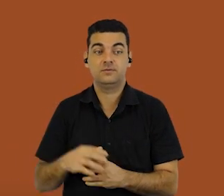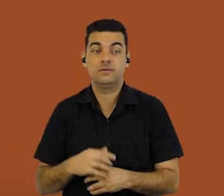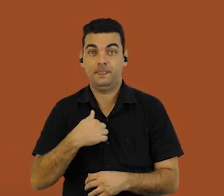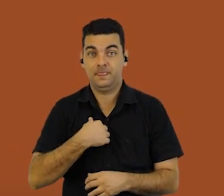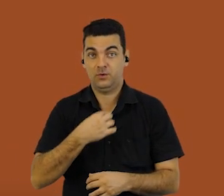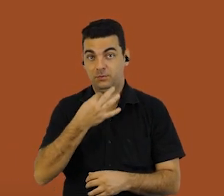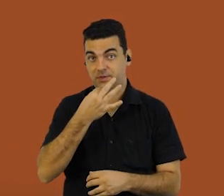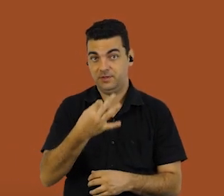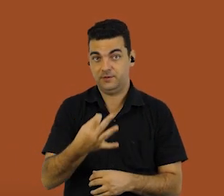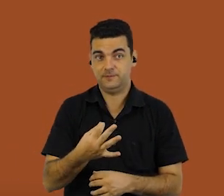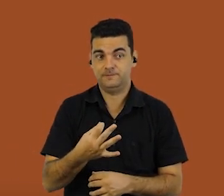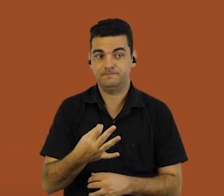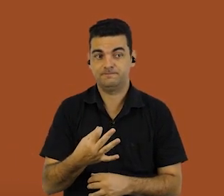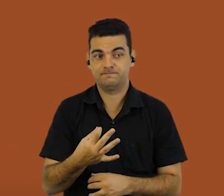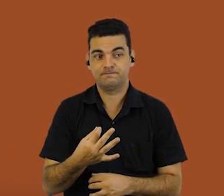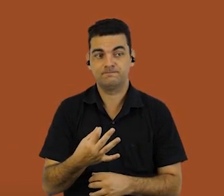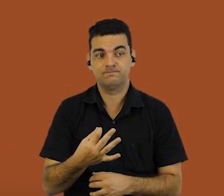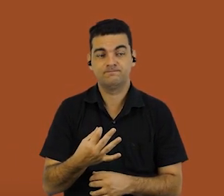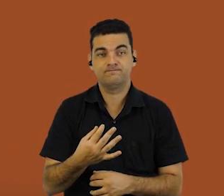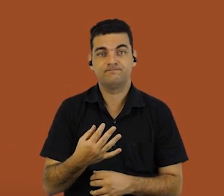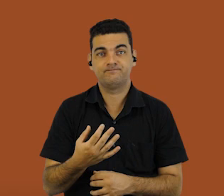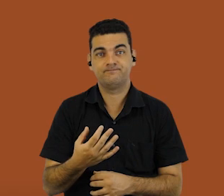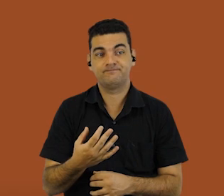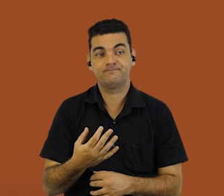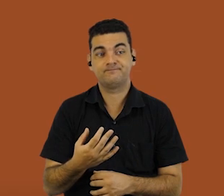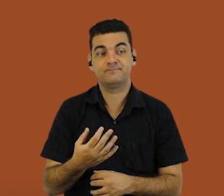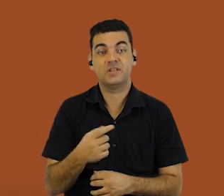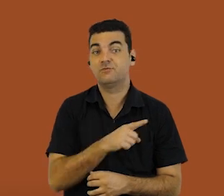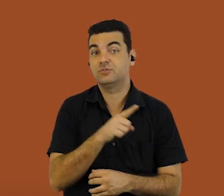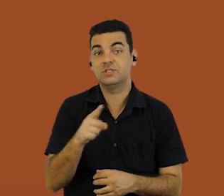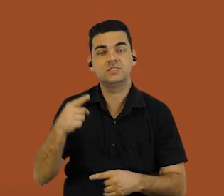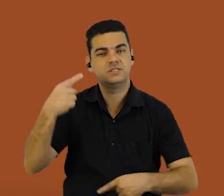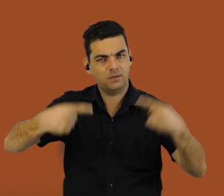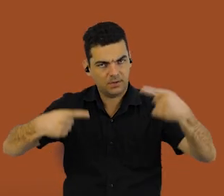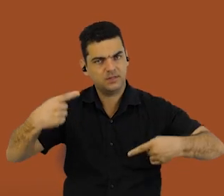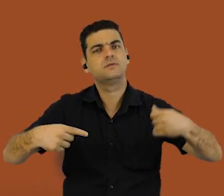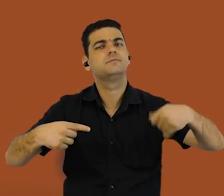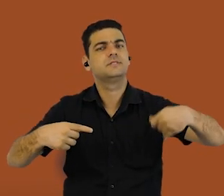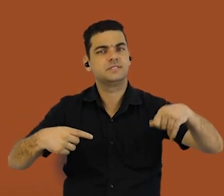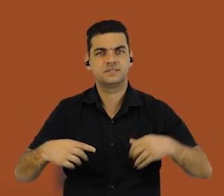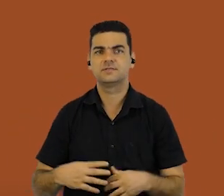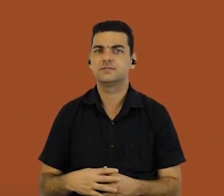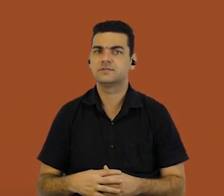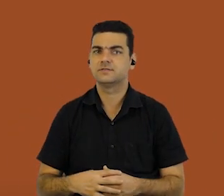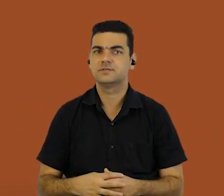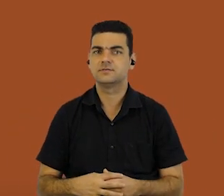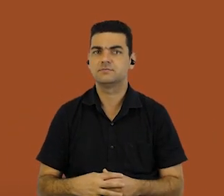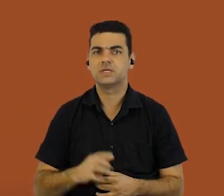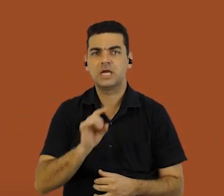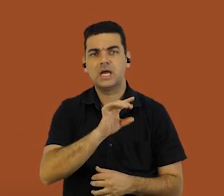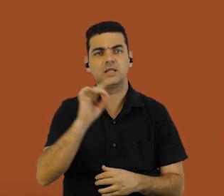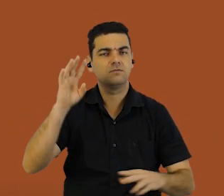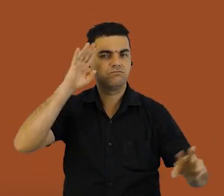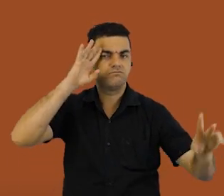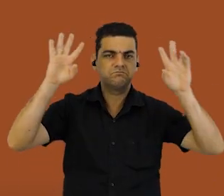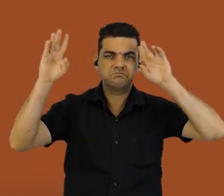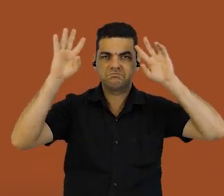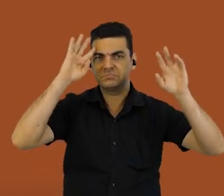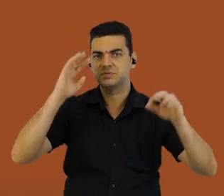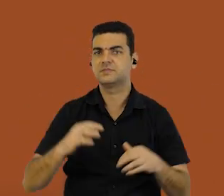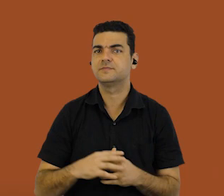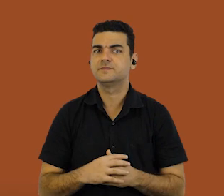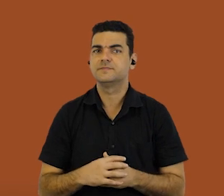minha sugestão é a sugestão das questões, que ele comece a se fazer perguntas acerca da